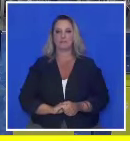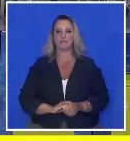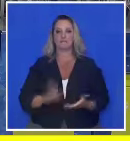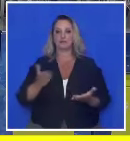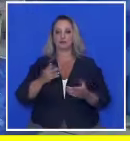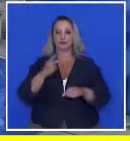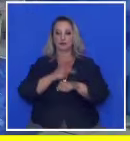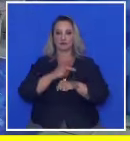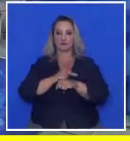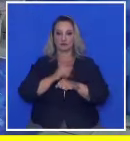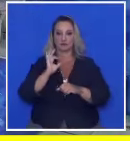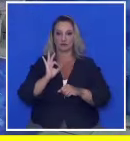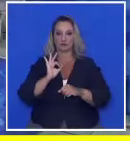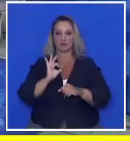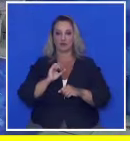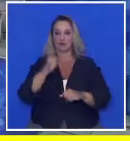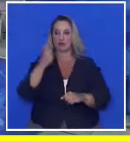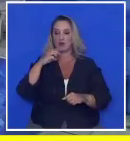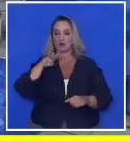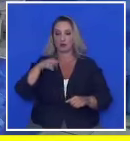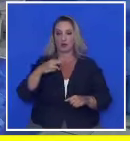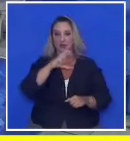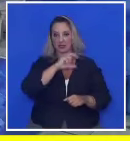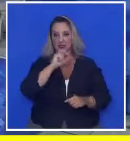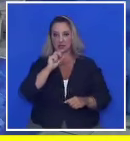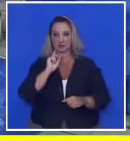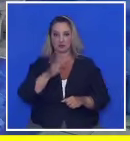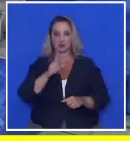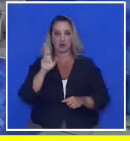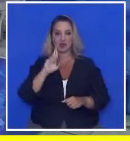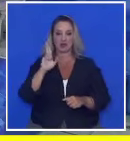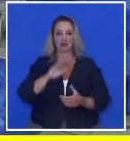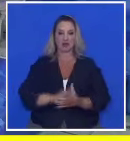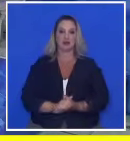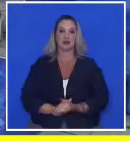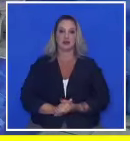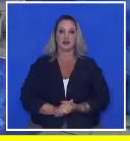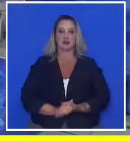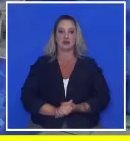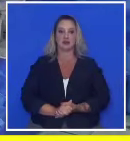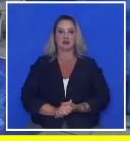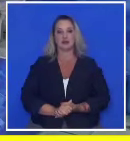Hoje o prêmio estimado é de R$1,5 milhão.